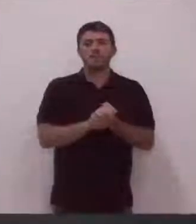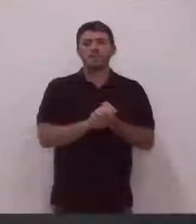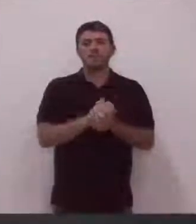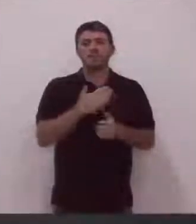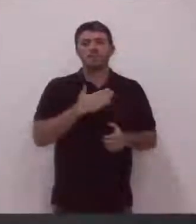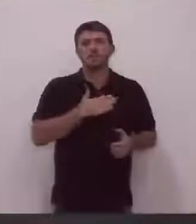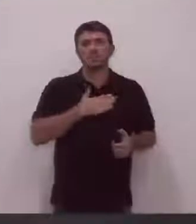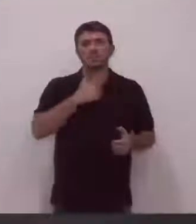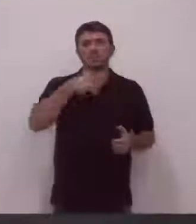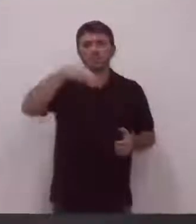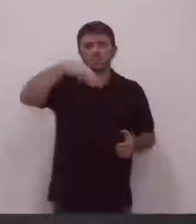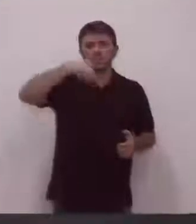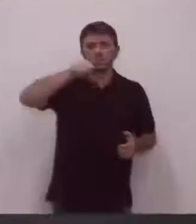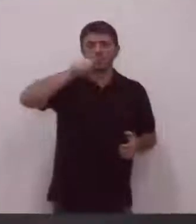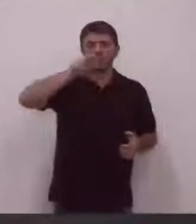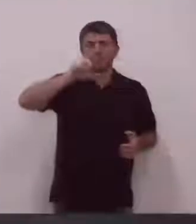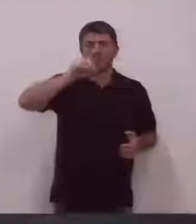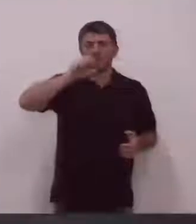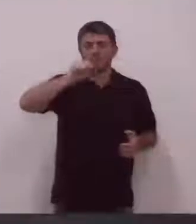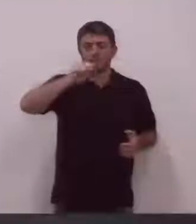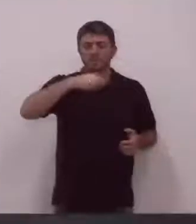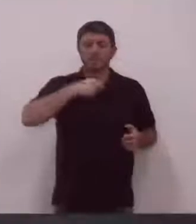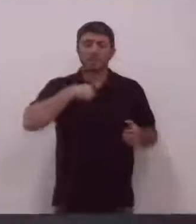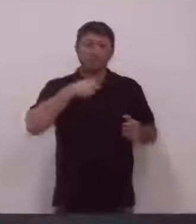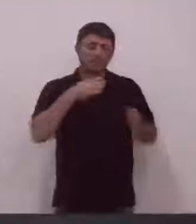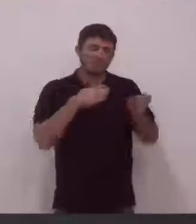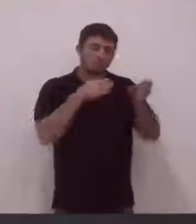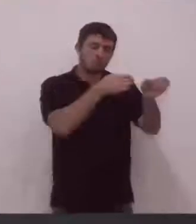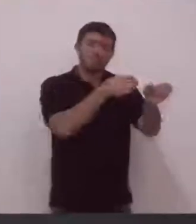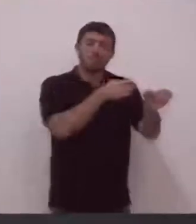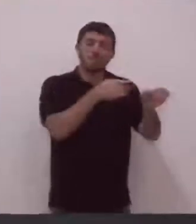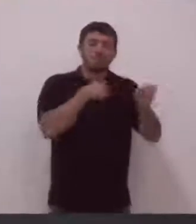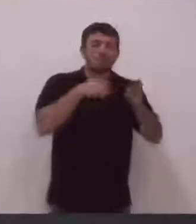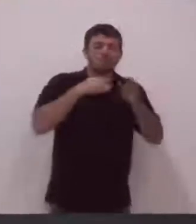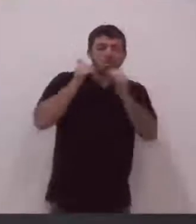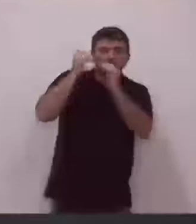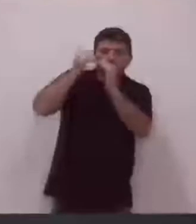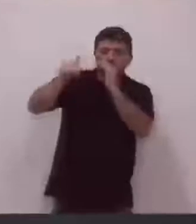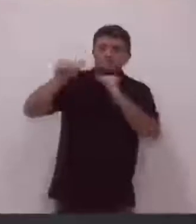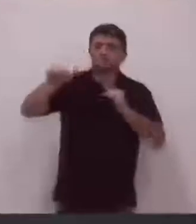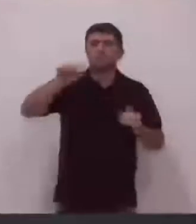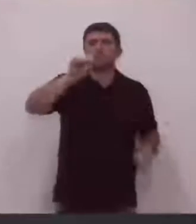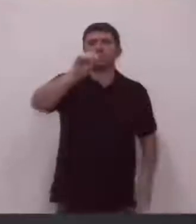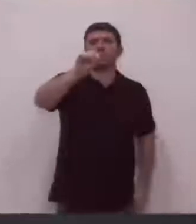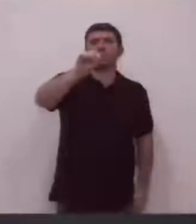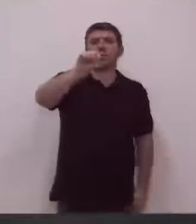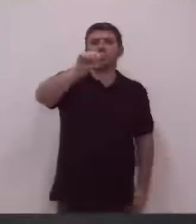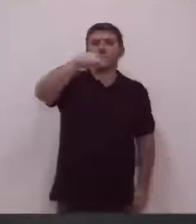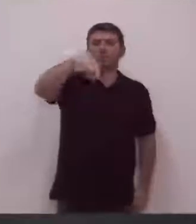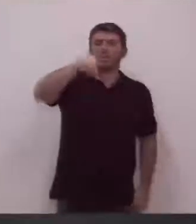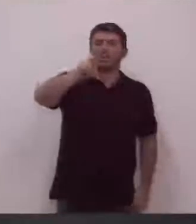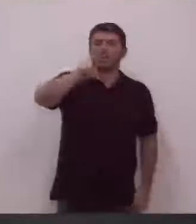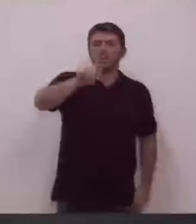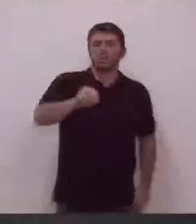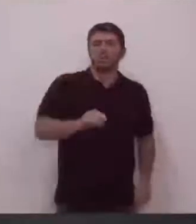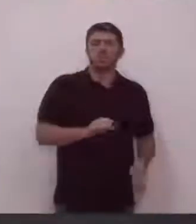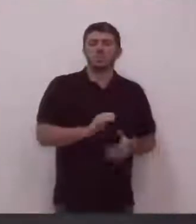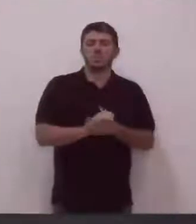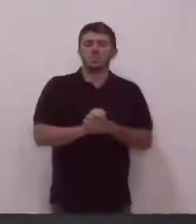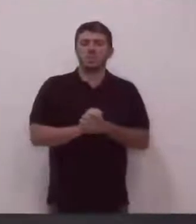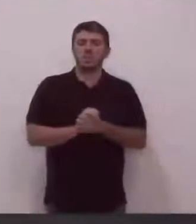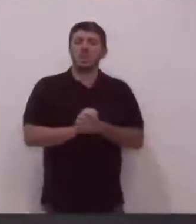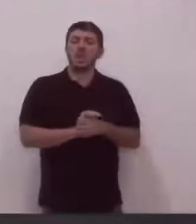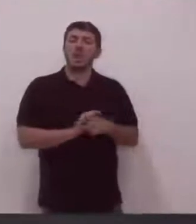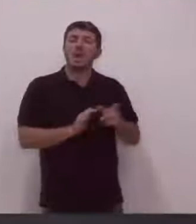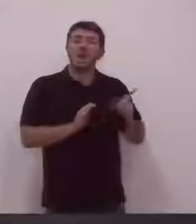Ferraz, discordando um pouco do Sandro Rebeca. Porque a questão já está judicializada. E, salvo engano,